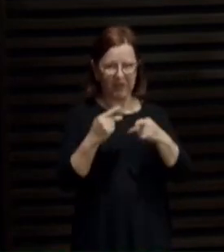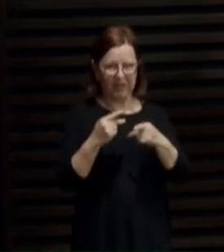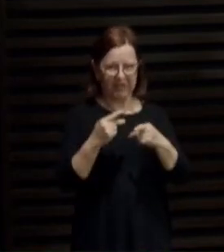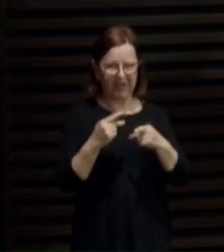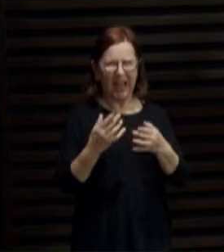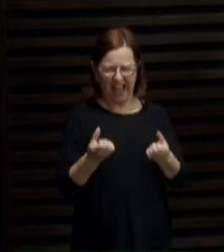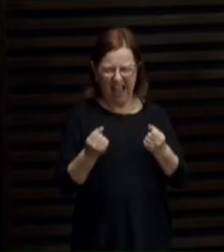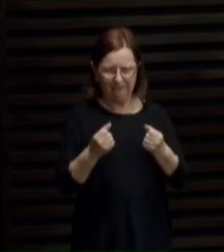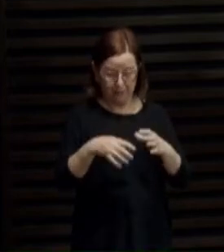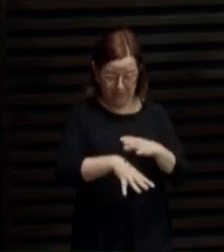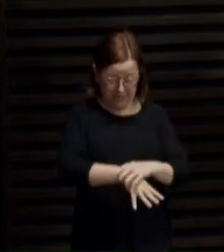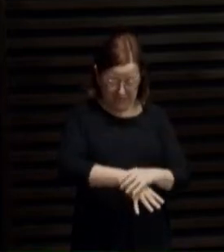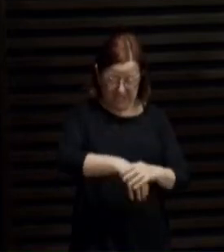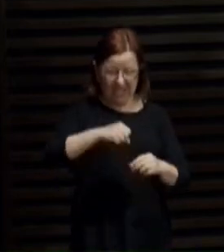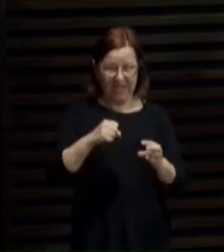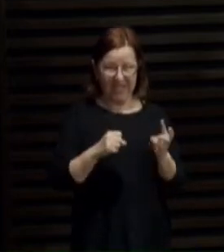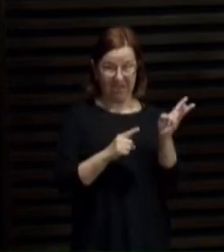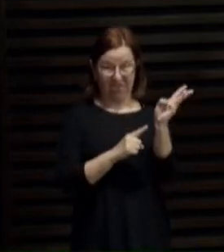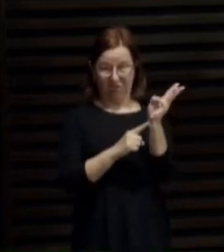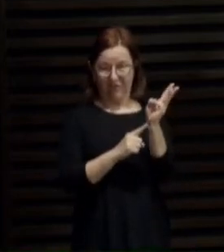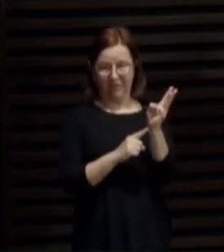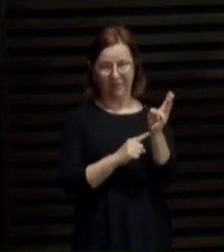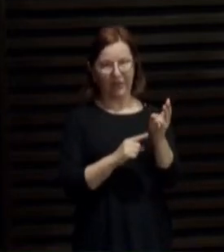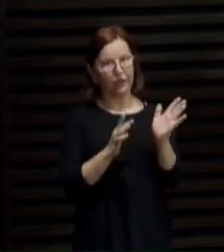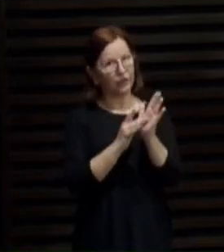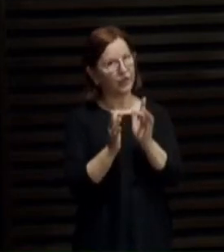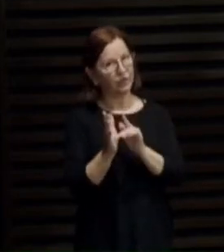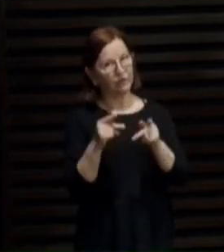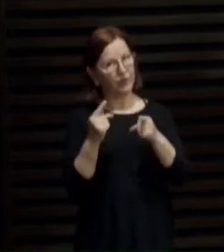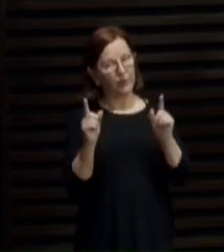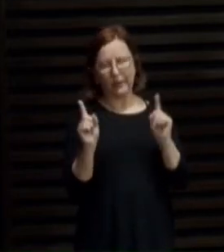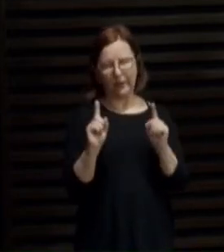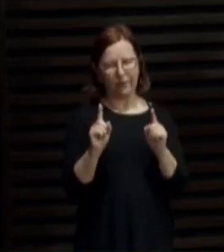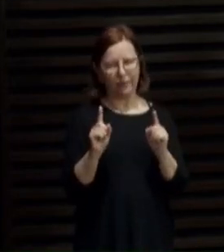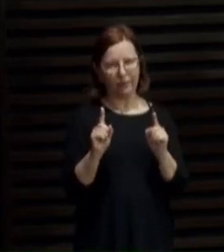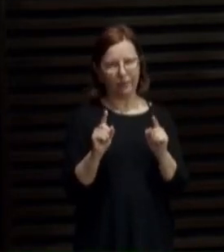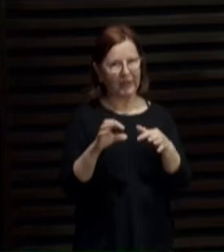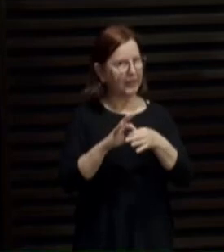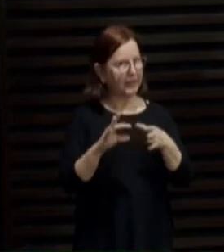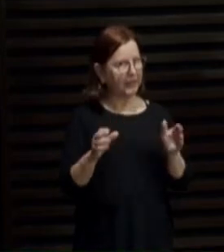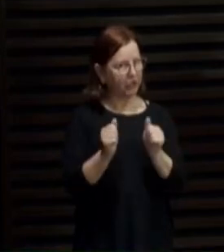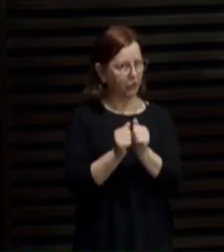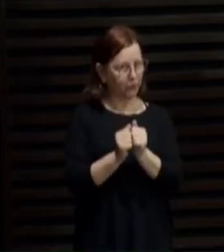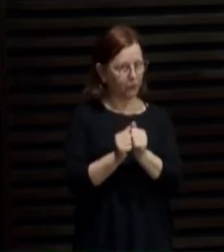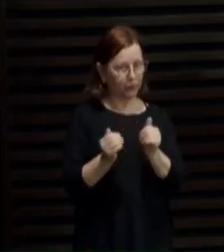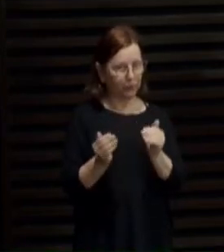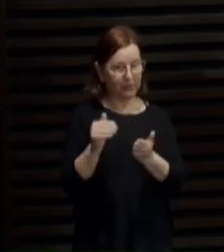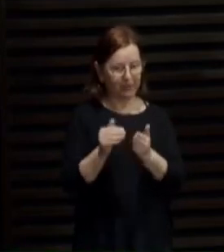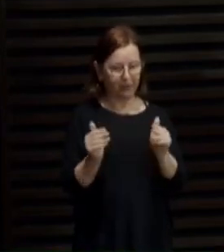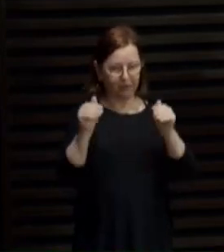pertence aos anjos no final das contas. Então, precisamos entender isso, mas nós precisamos